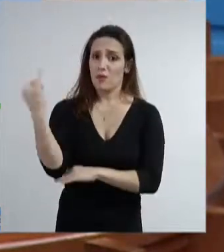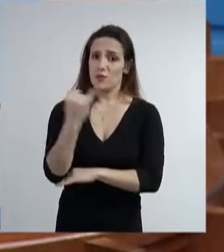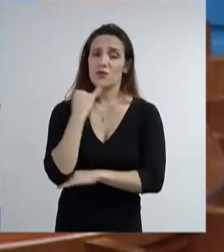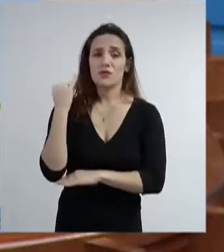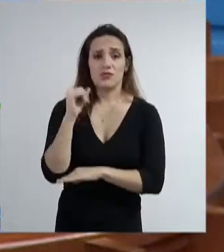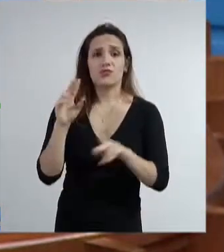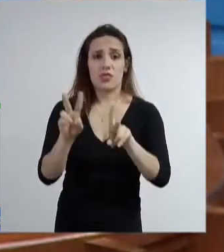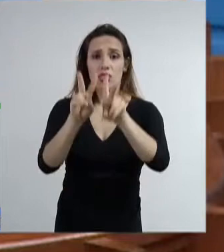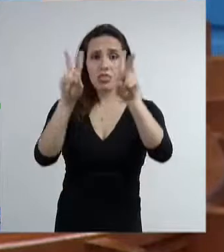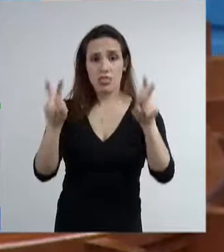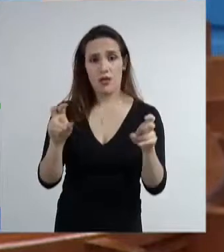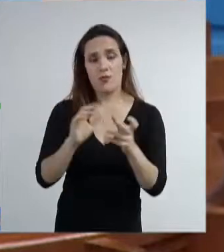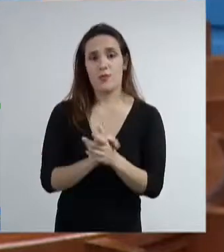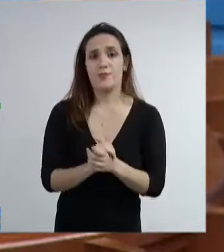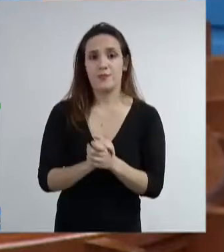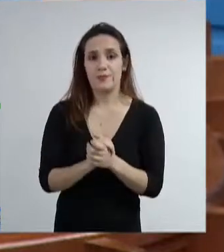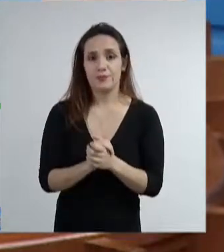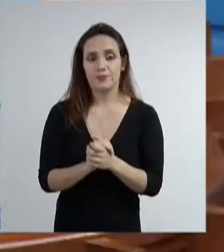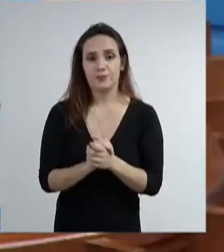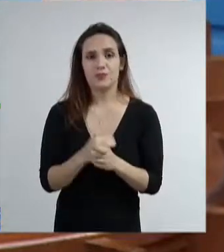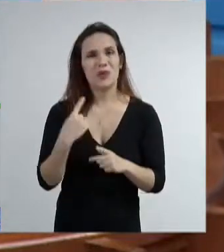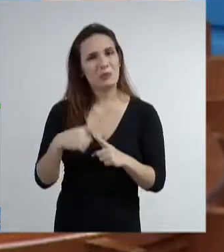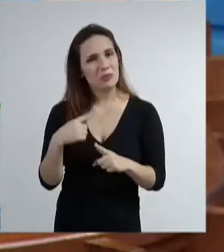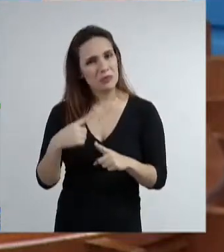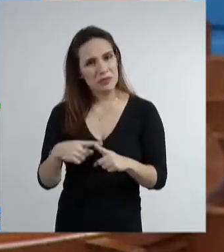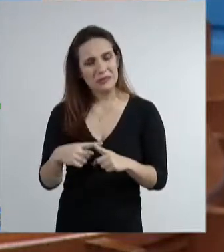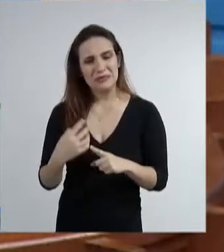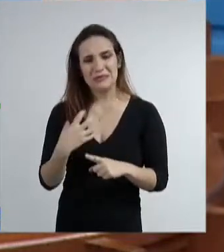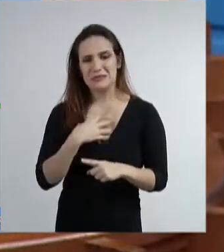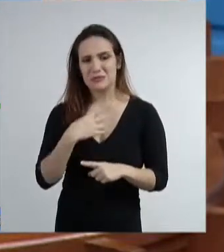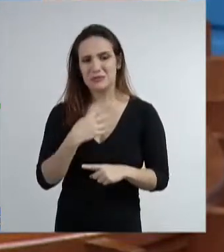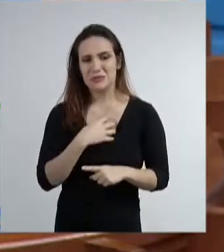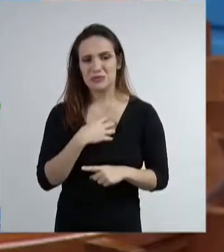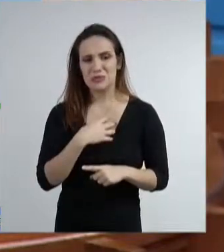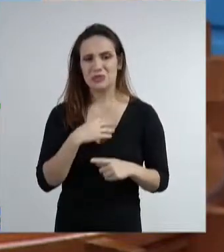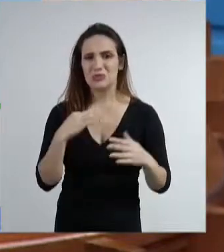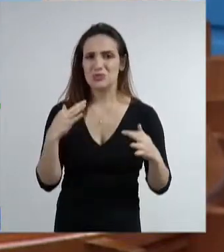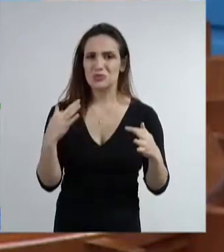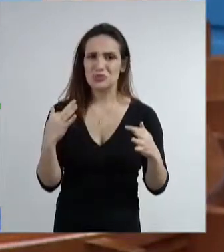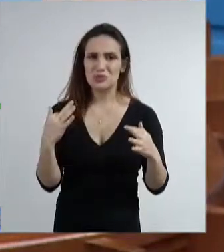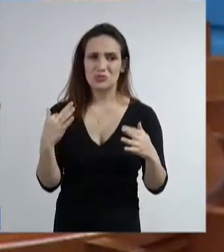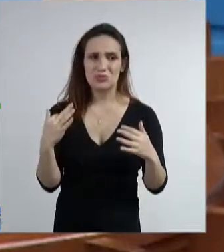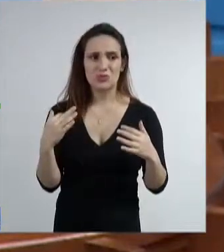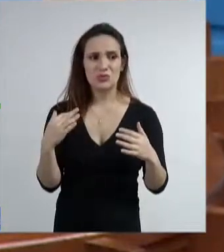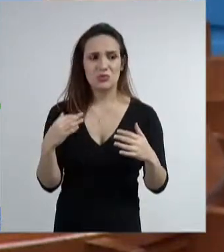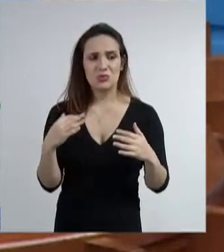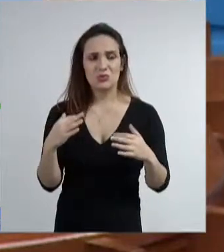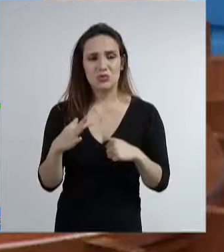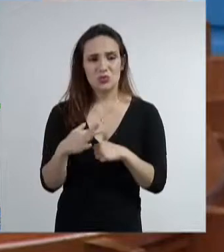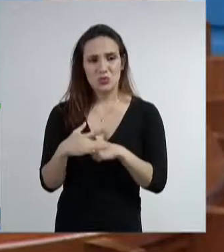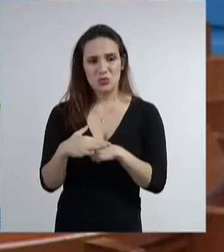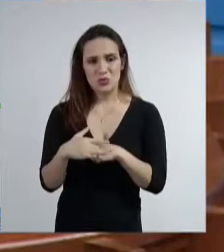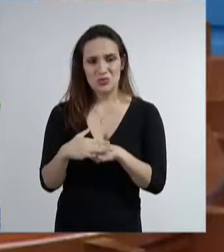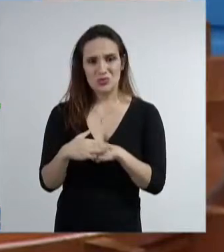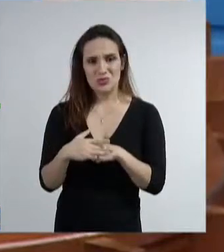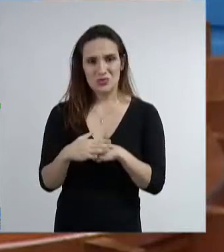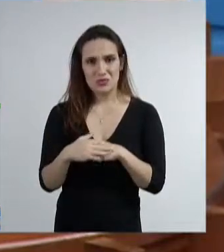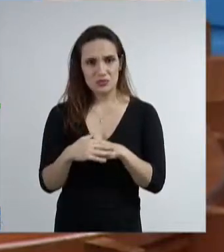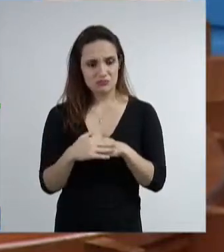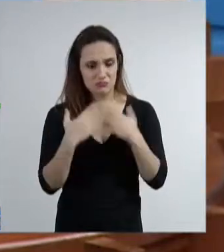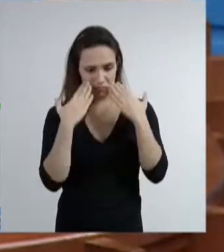assunto. Porque esse tipo de enfermidade, de doença, não é perceptível, não é uma